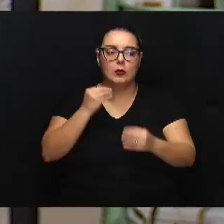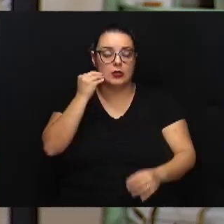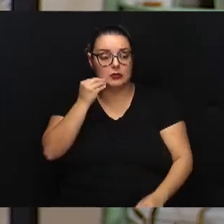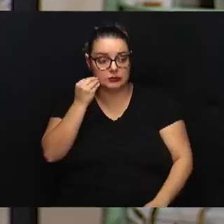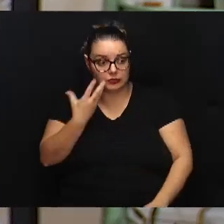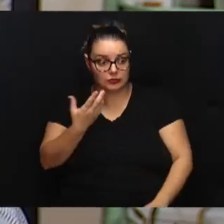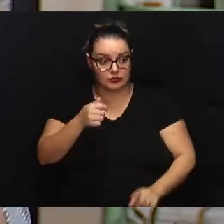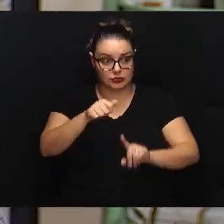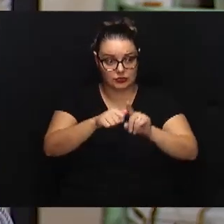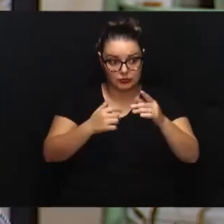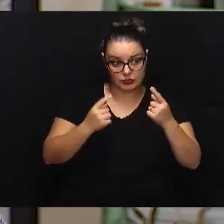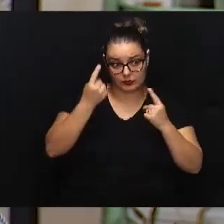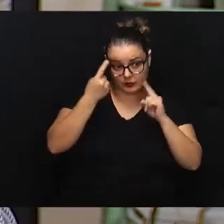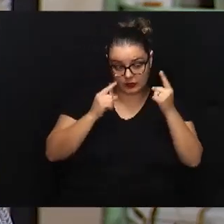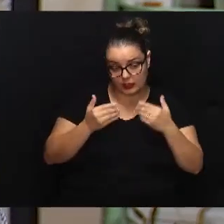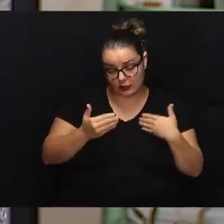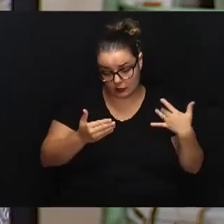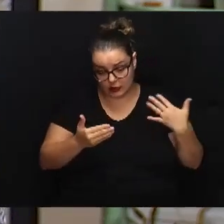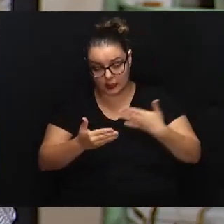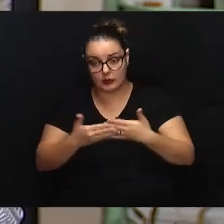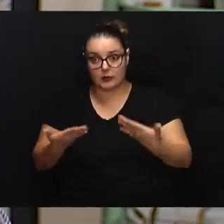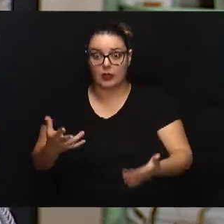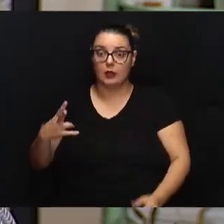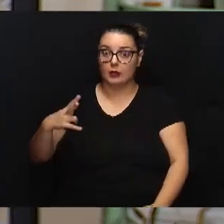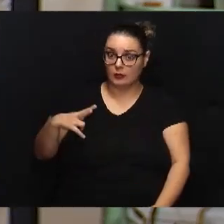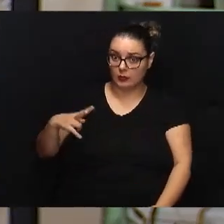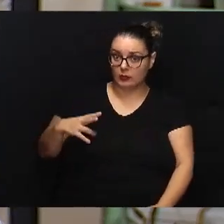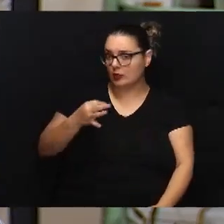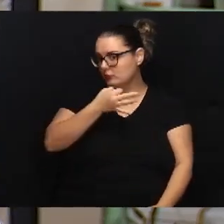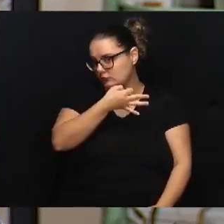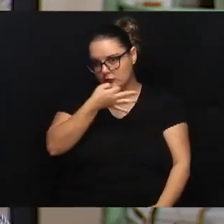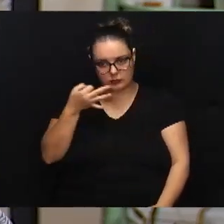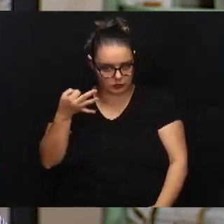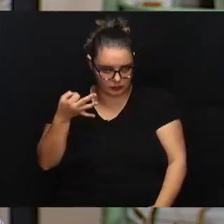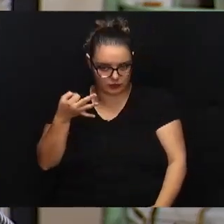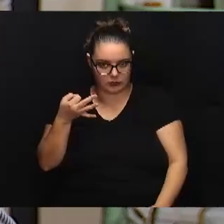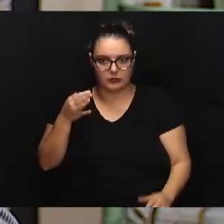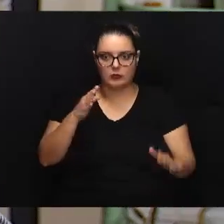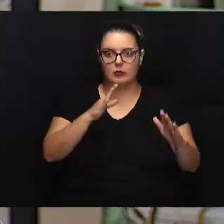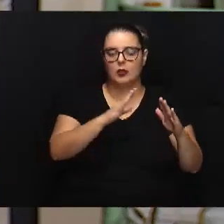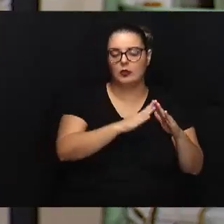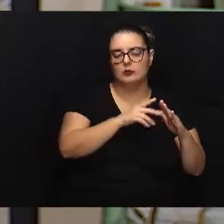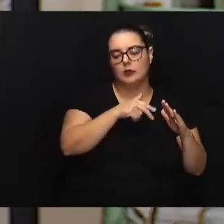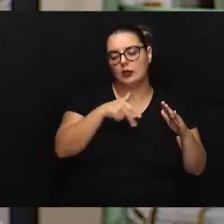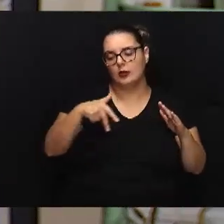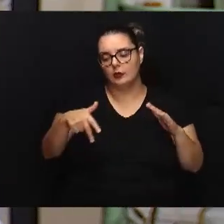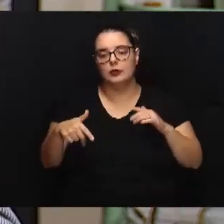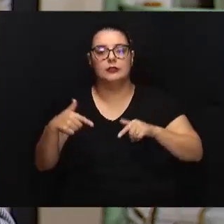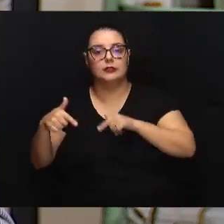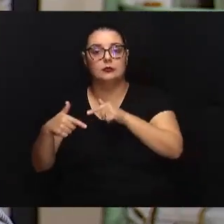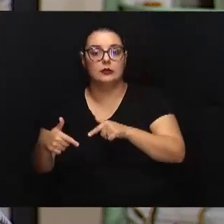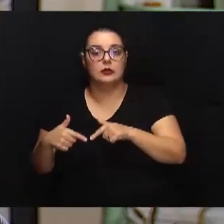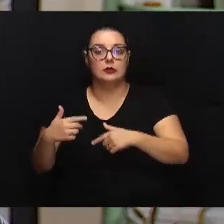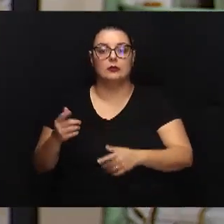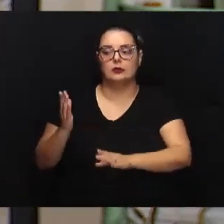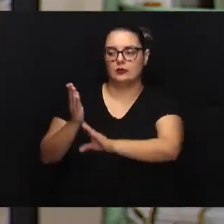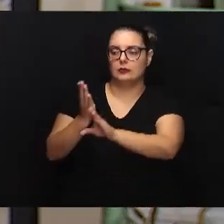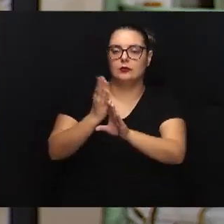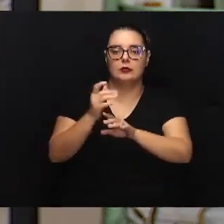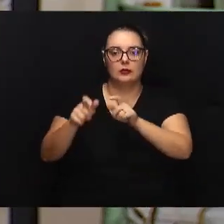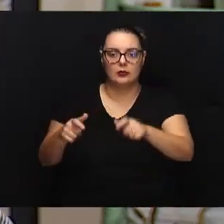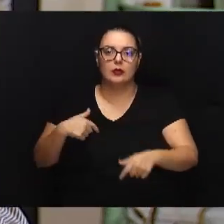cá? Pessoalmente tem sido ótimo. O sair de casa, o ir trabalhar fora, encontrar pessoas, eu preciso